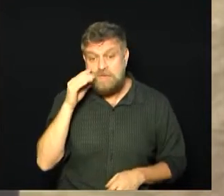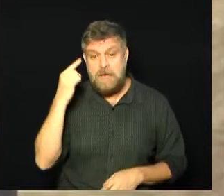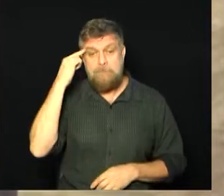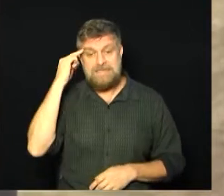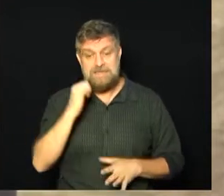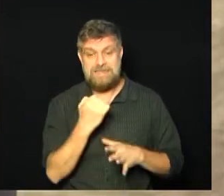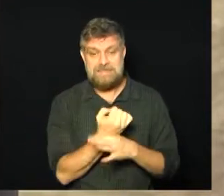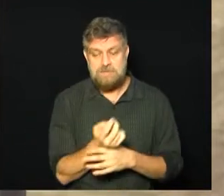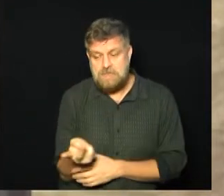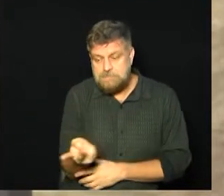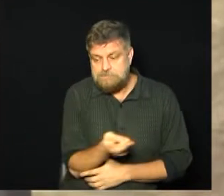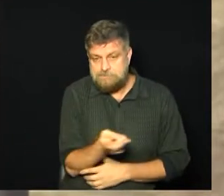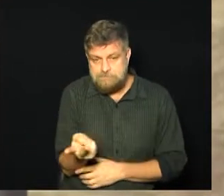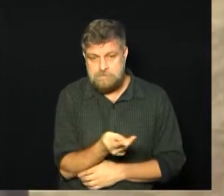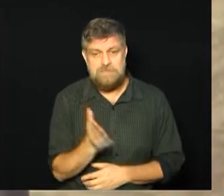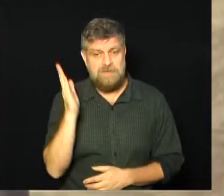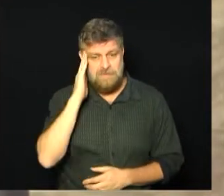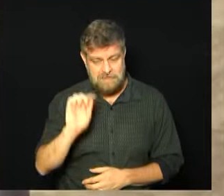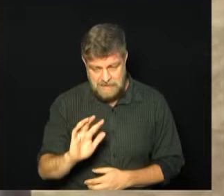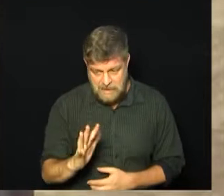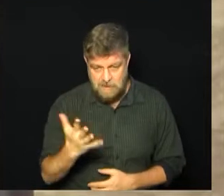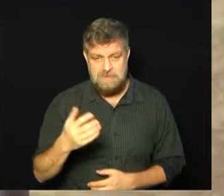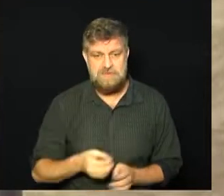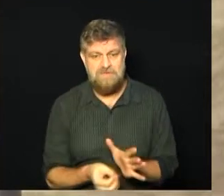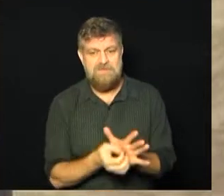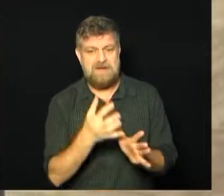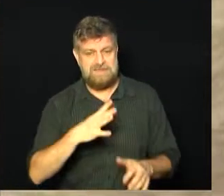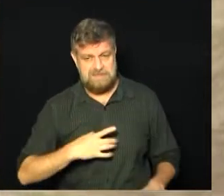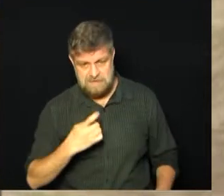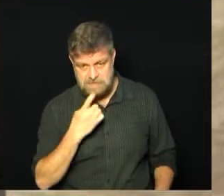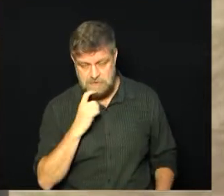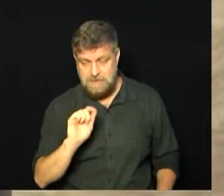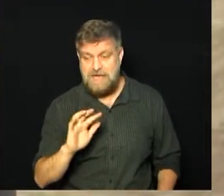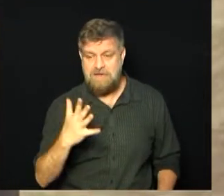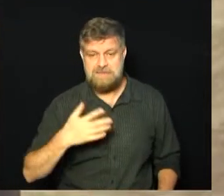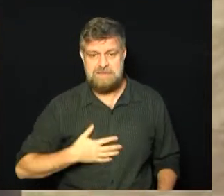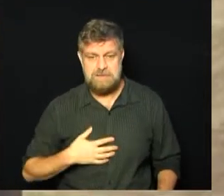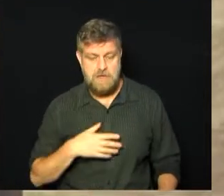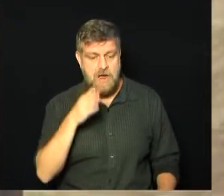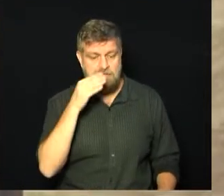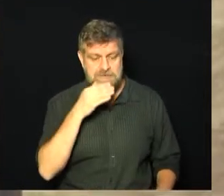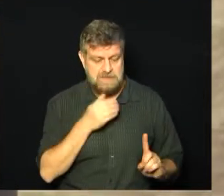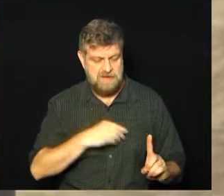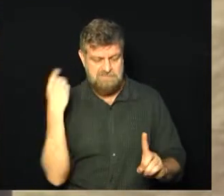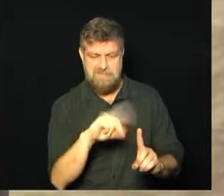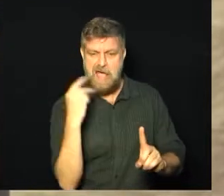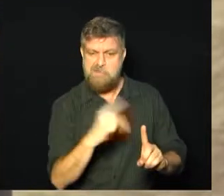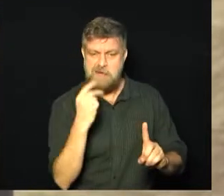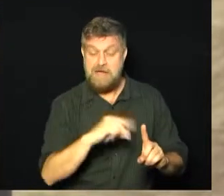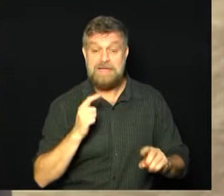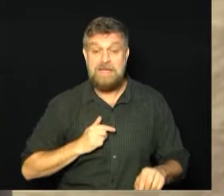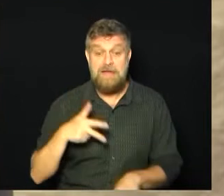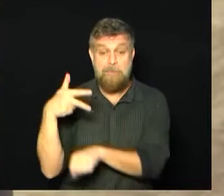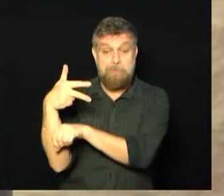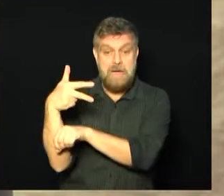de ambos, tendo em vista o que já aconteceu algumas vezes em Campinas, inclusive há pouco tempo, uma agressão a funcionária. Então, pensando na segurança